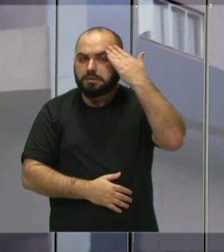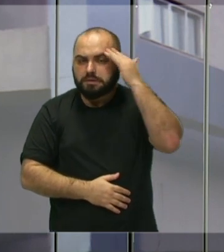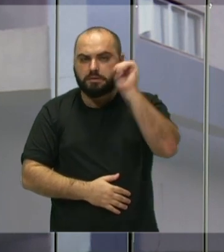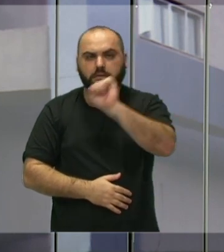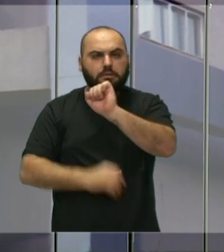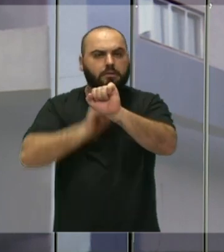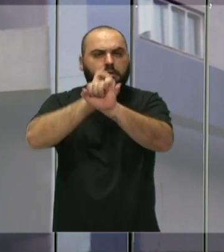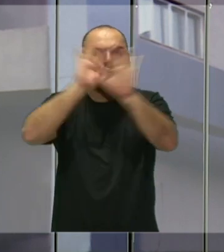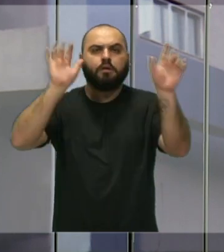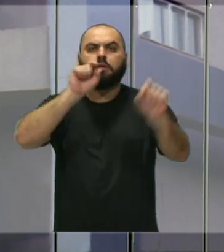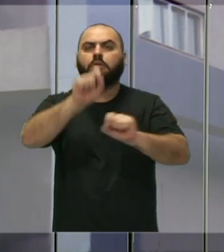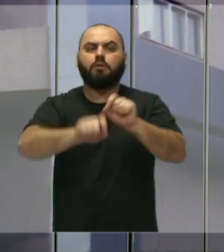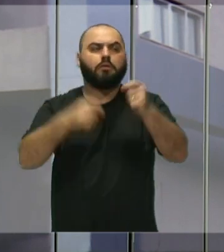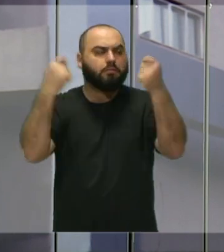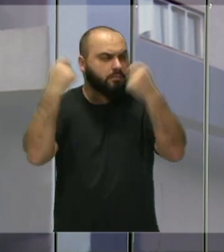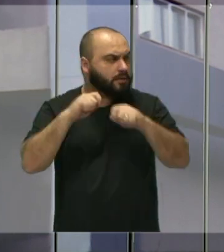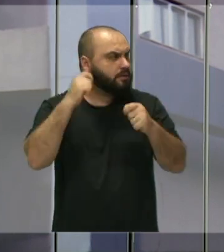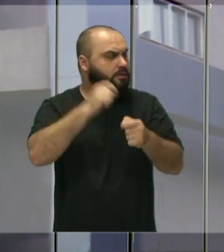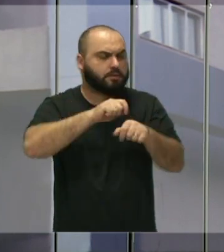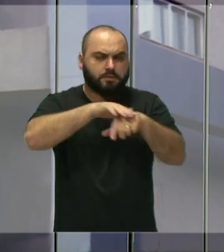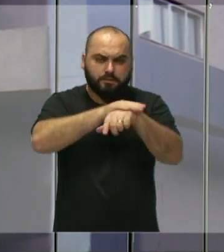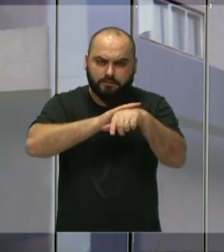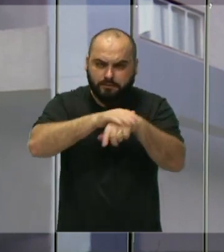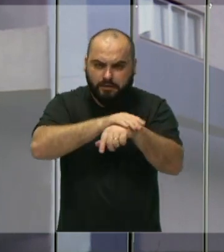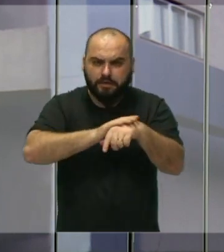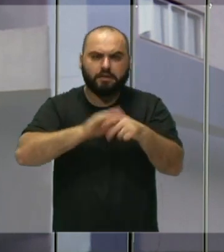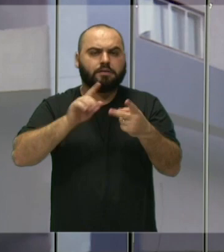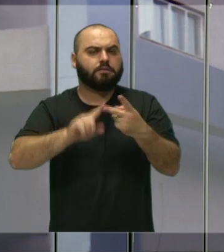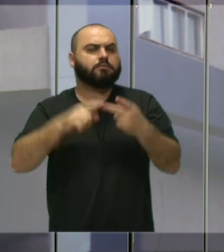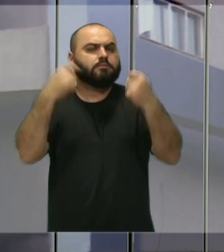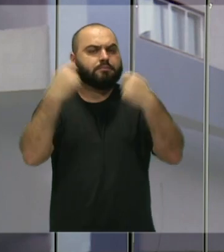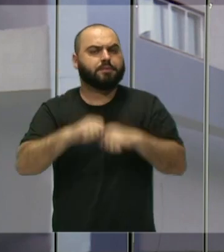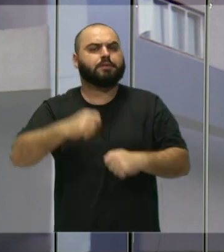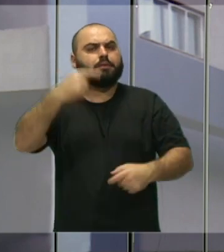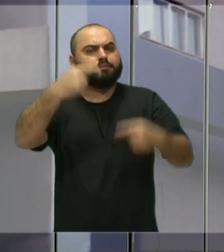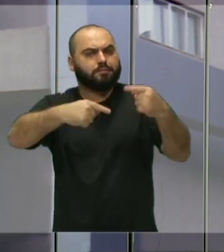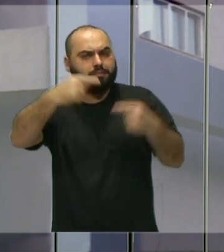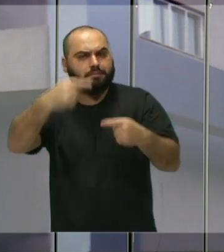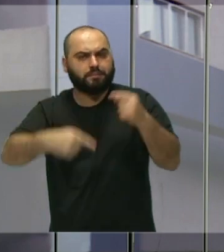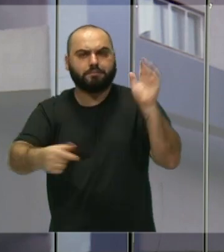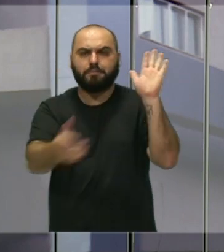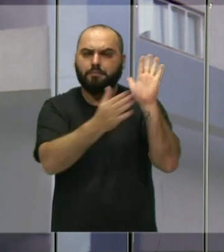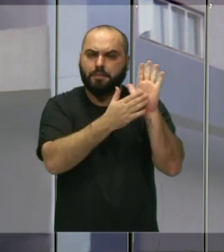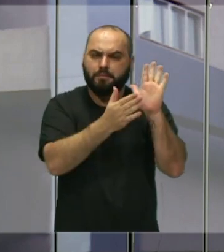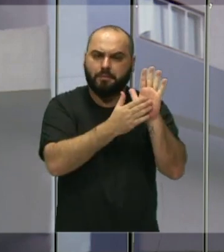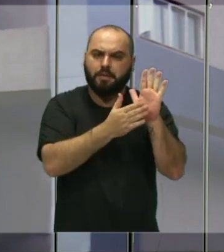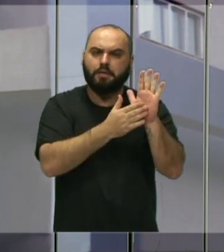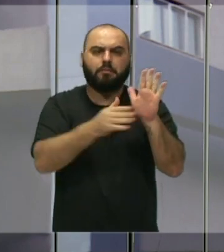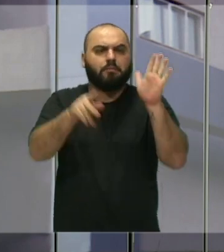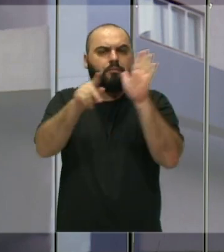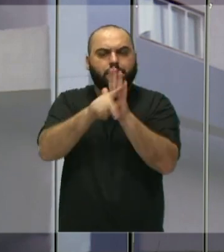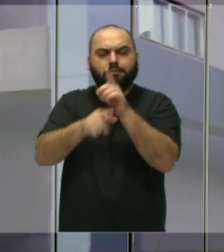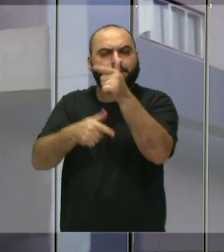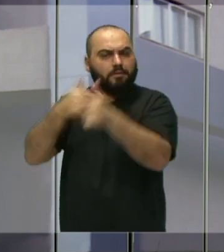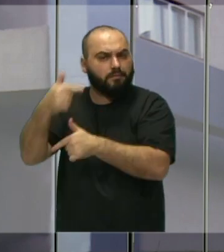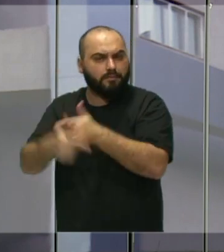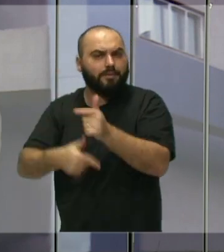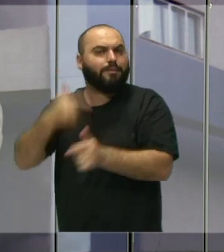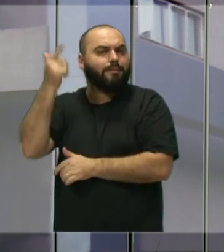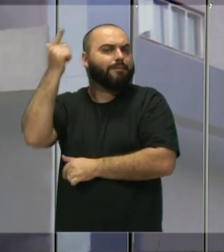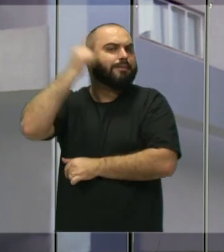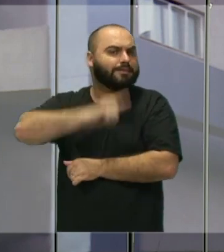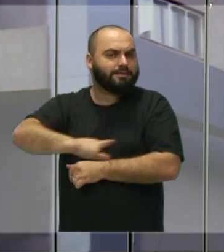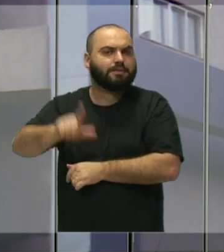ele vai precisar de toda uma articulação, ele vai precisar de todo um debate das suas propostas, das suas bandeiras, para que ele possa